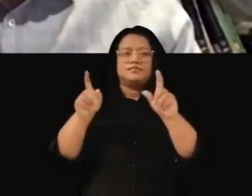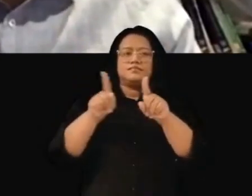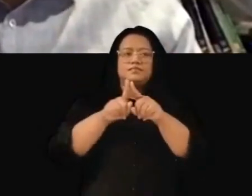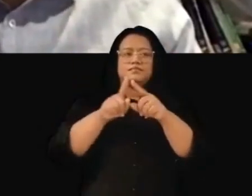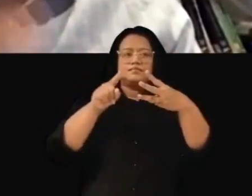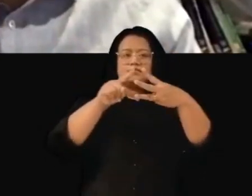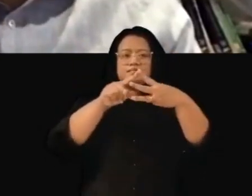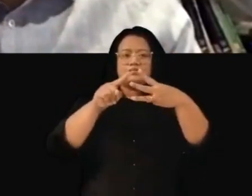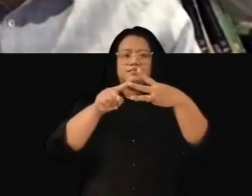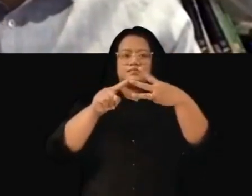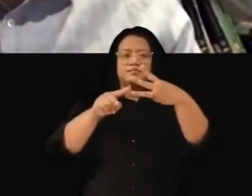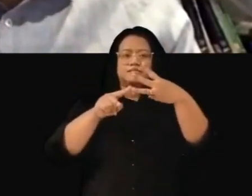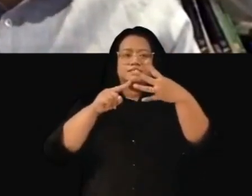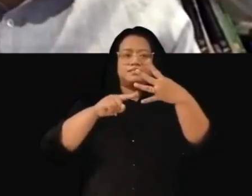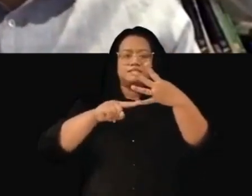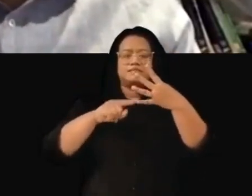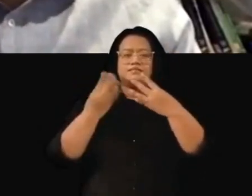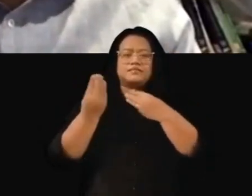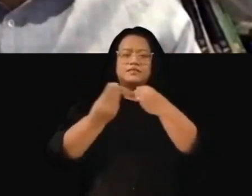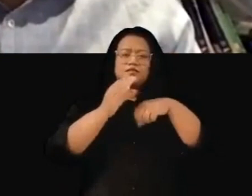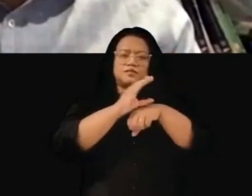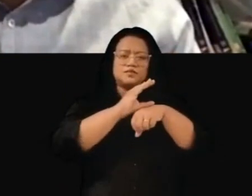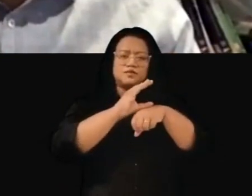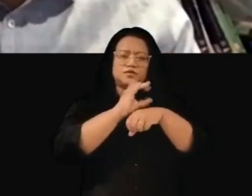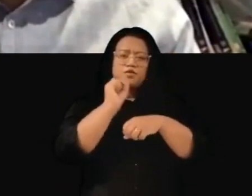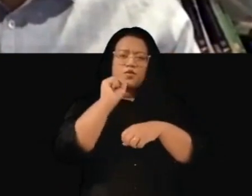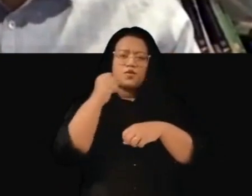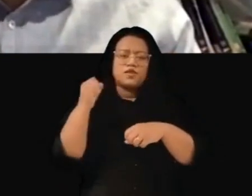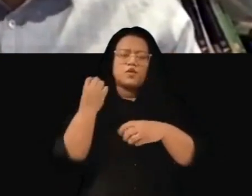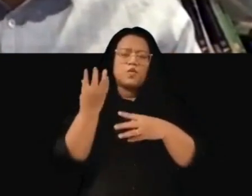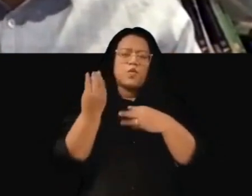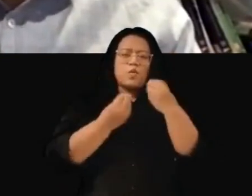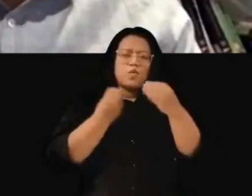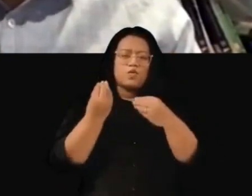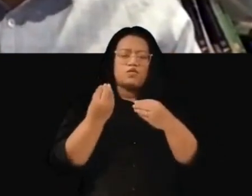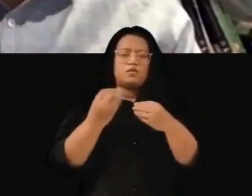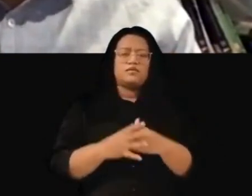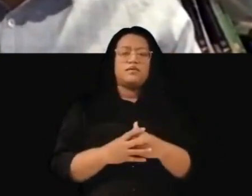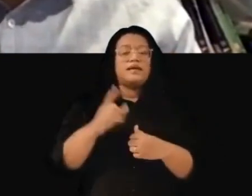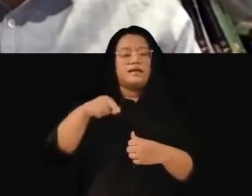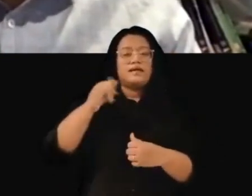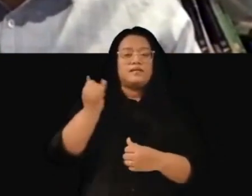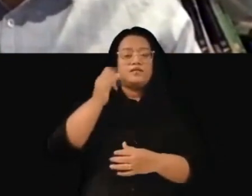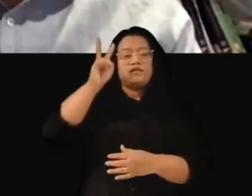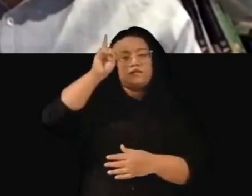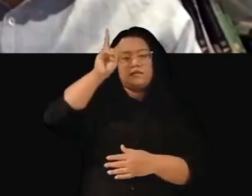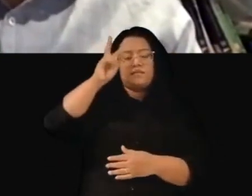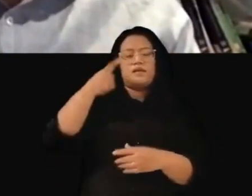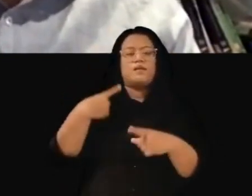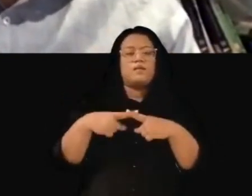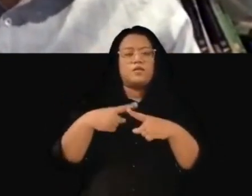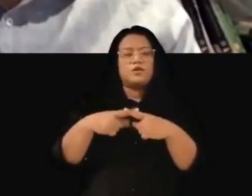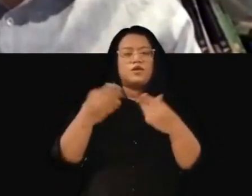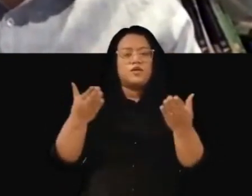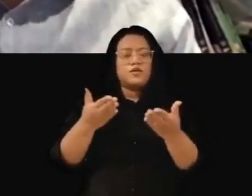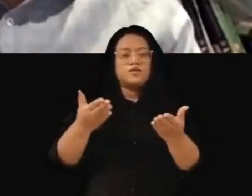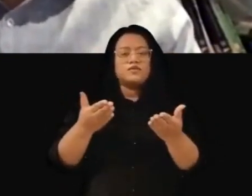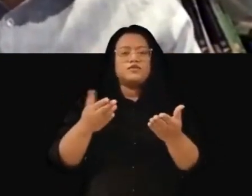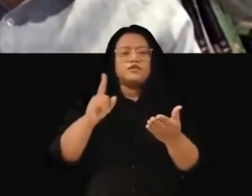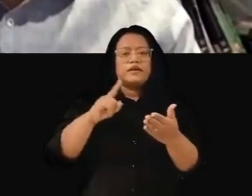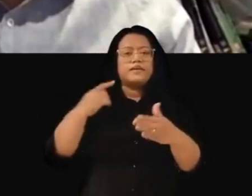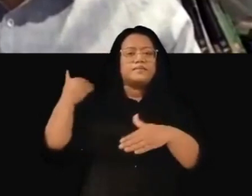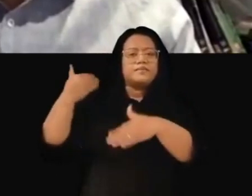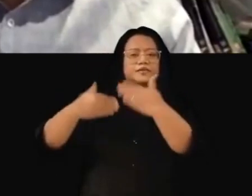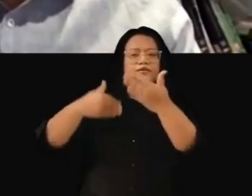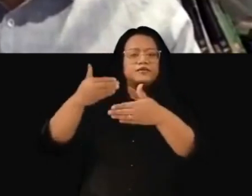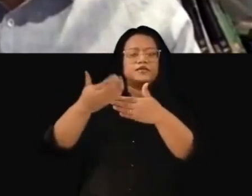4, né, como é que isso surgiu na Constituição de 88. É sempre bom lembrar disso, até porque eu imagino que hoje, como eu vivi esse processo todo lá na